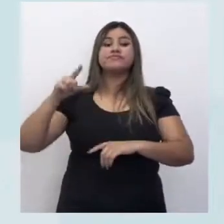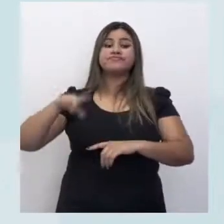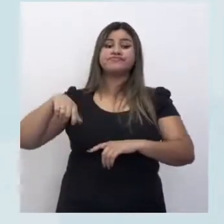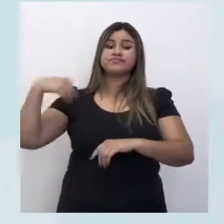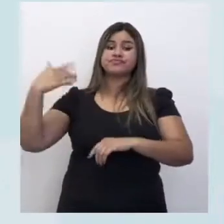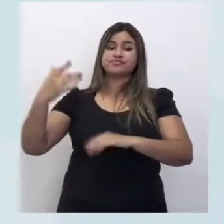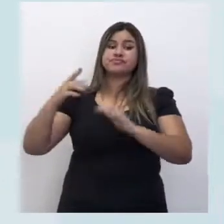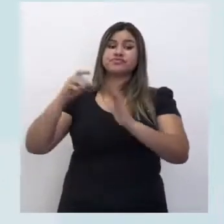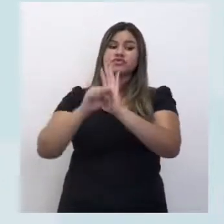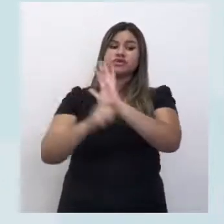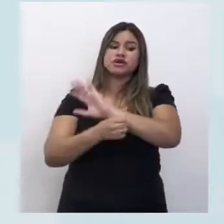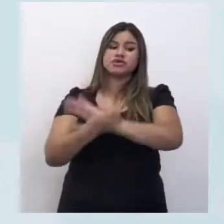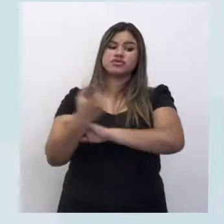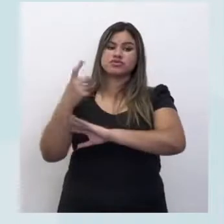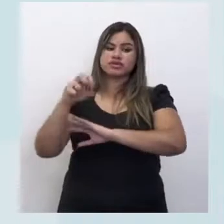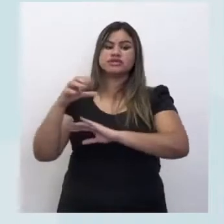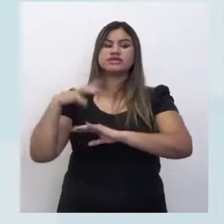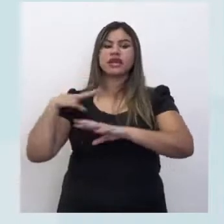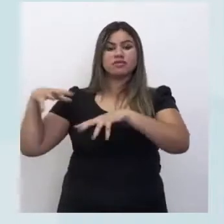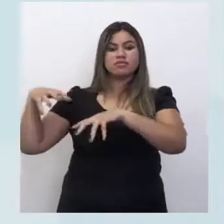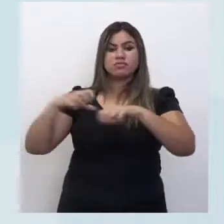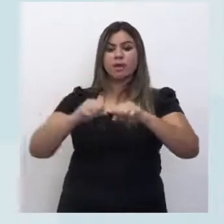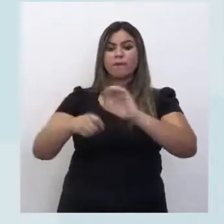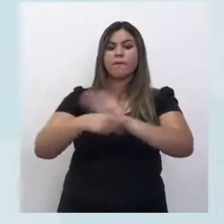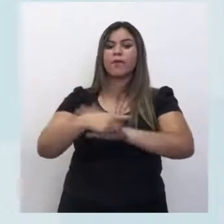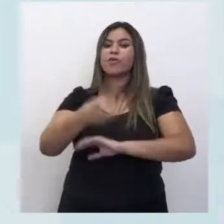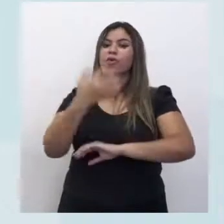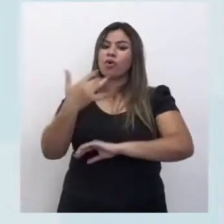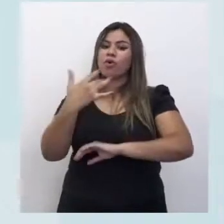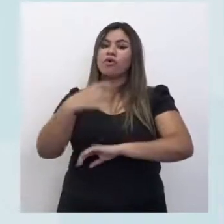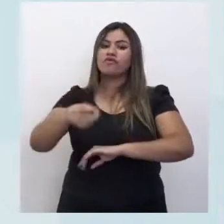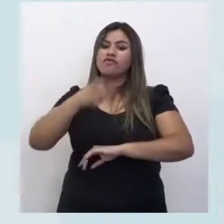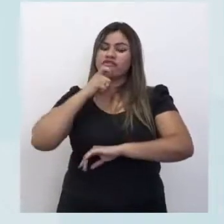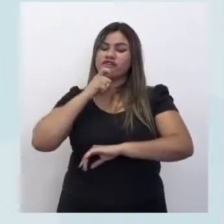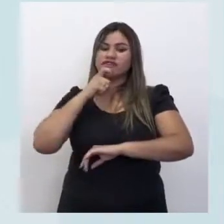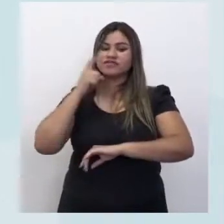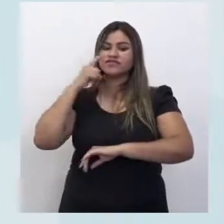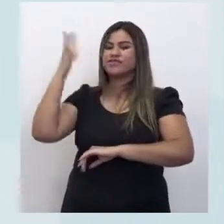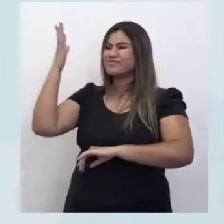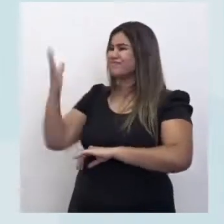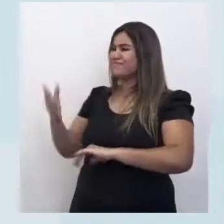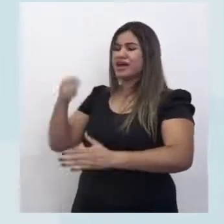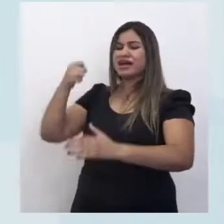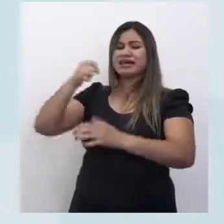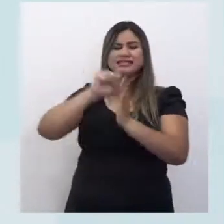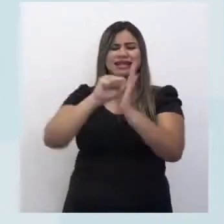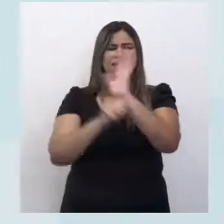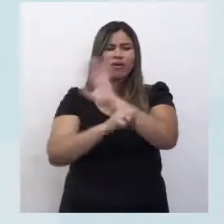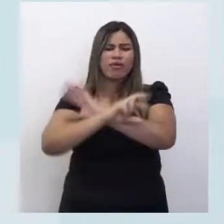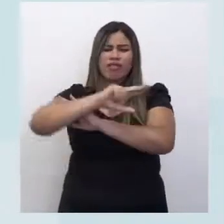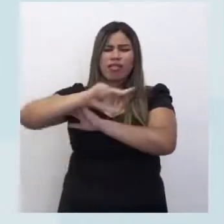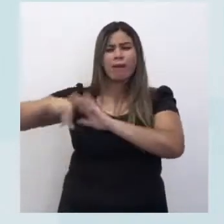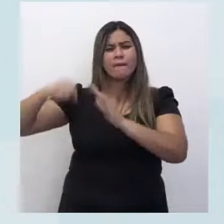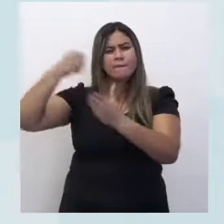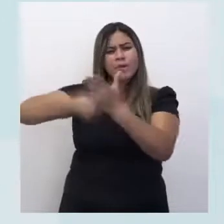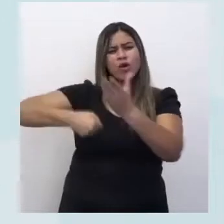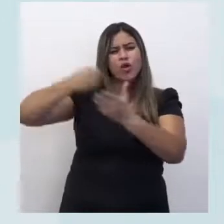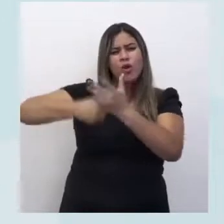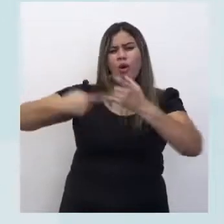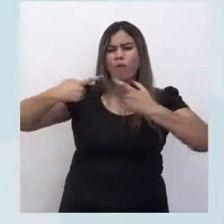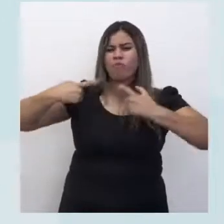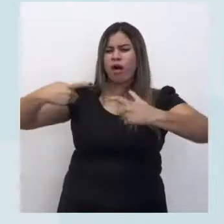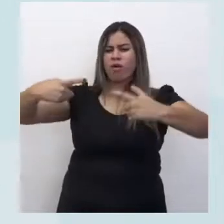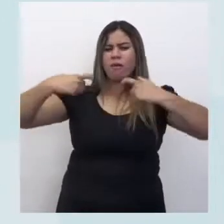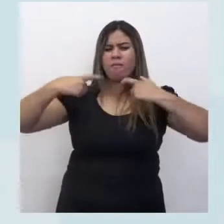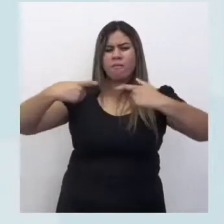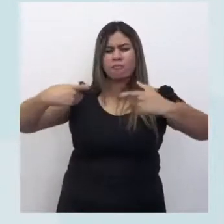XV nós temos as partes conquistadas aí na cor verde. Então vocês vejam que foram séculos de lutas, séculos aí de guerras, de